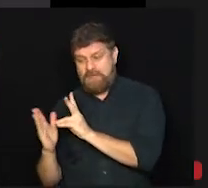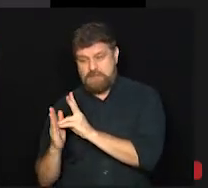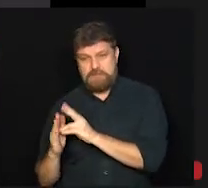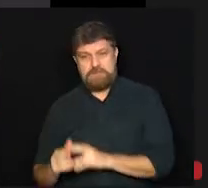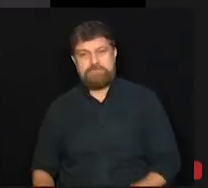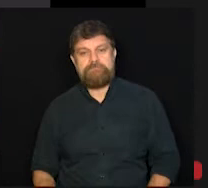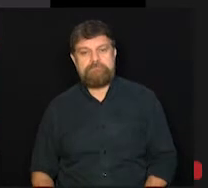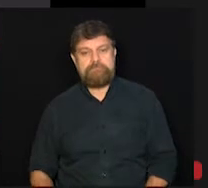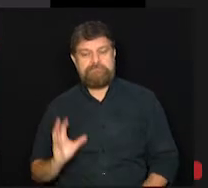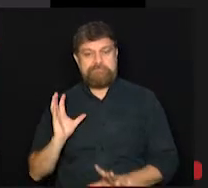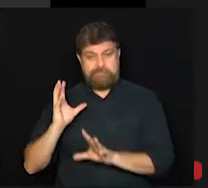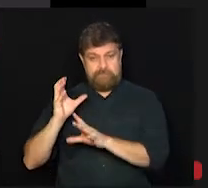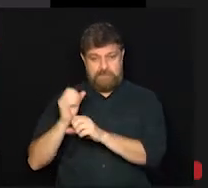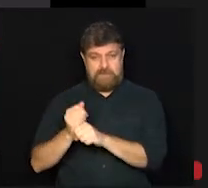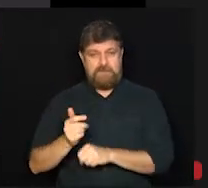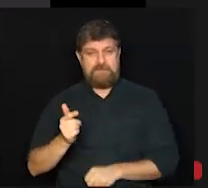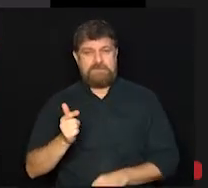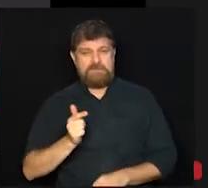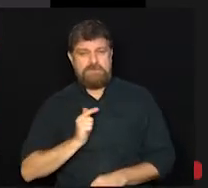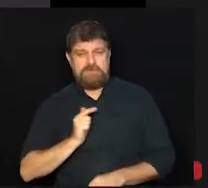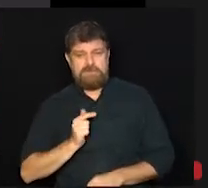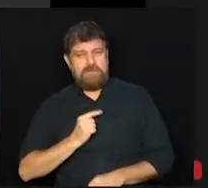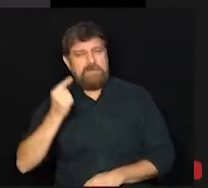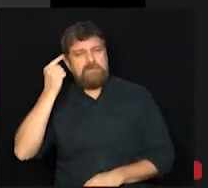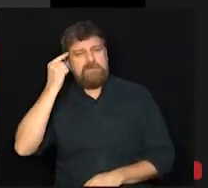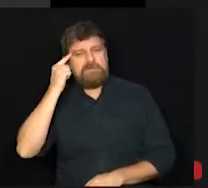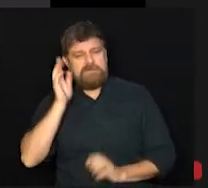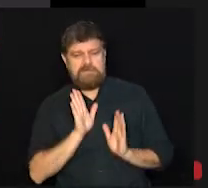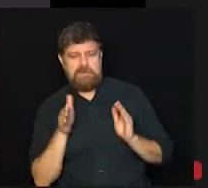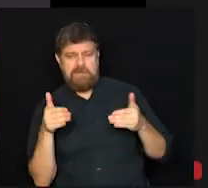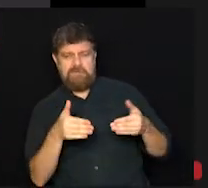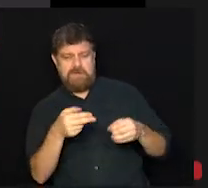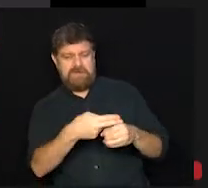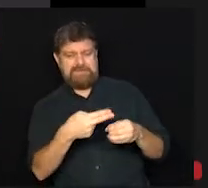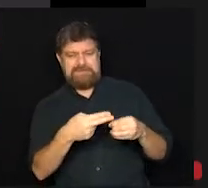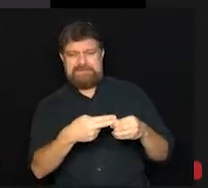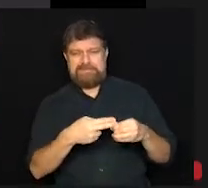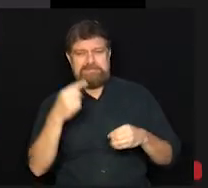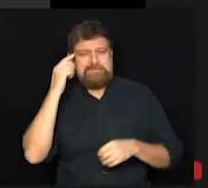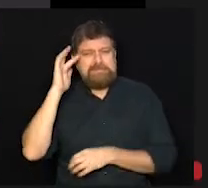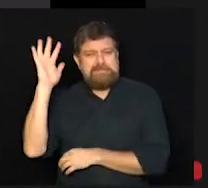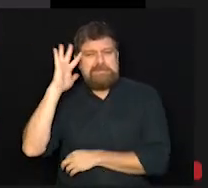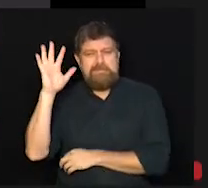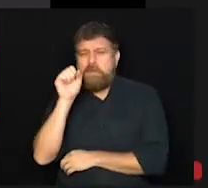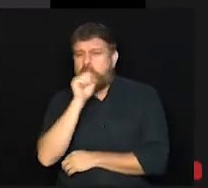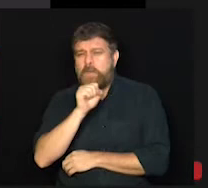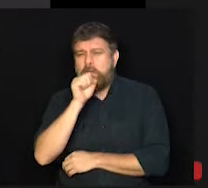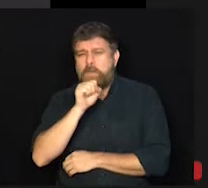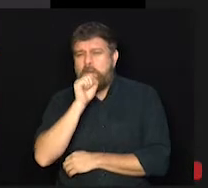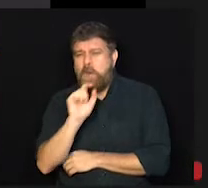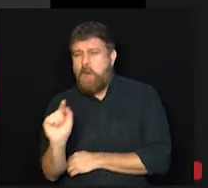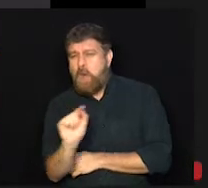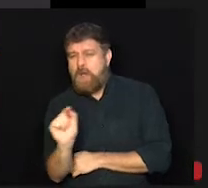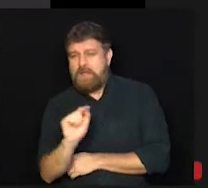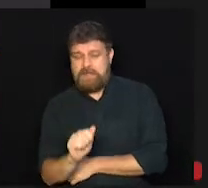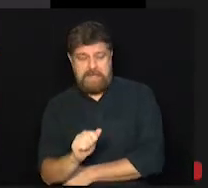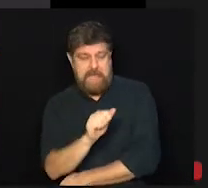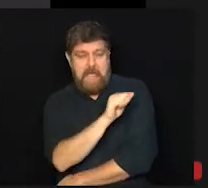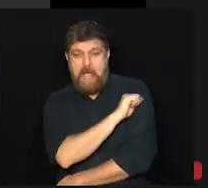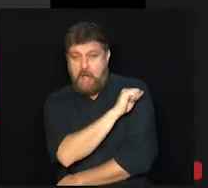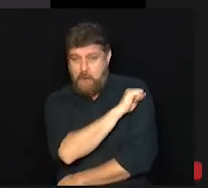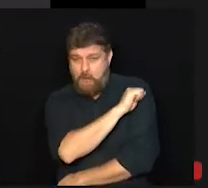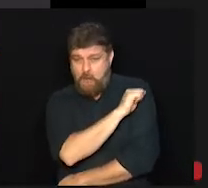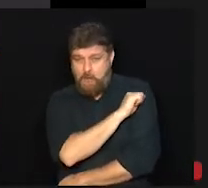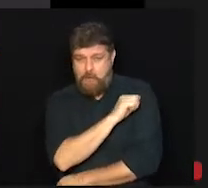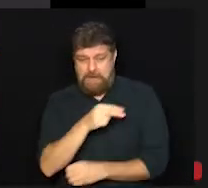disso? Havia uma imagem muito antiga trazida de que o estudante da universidade pública